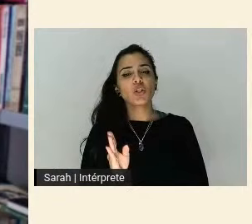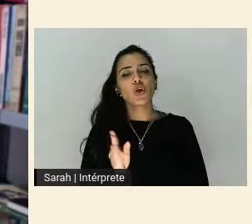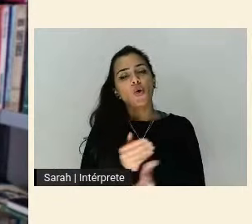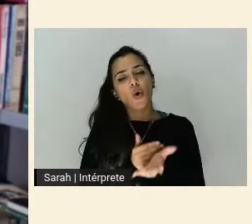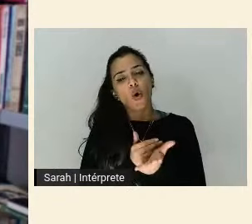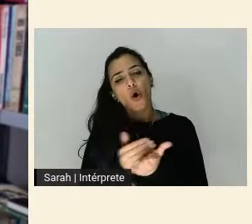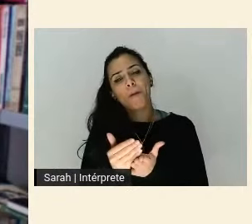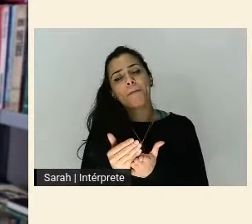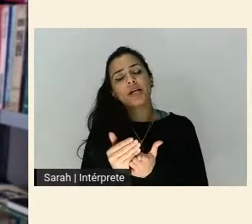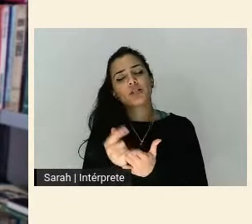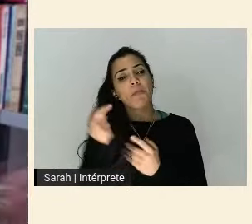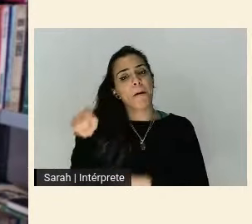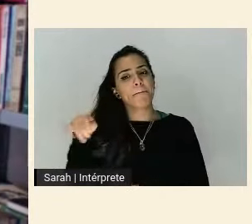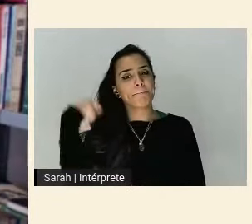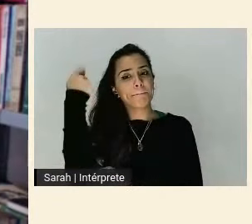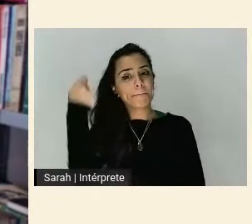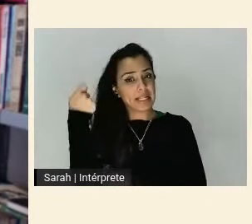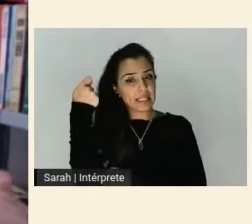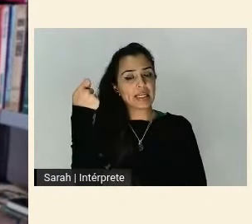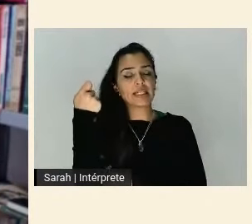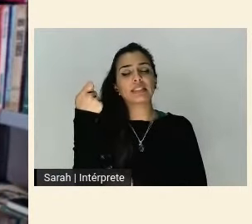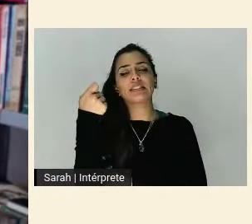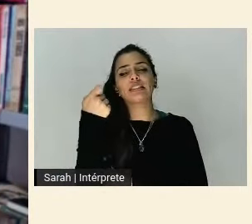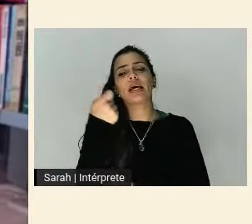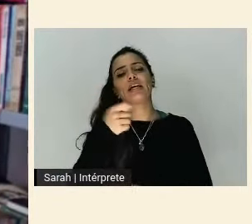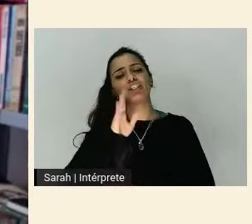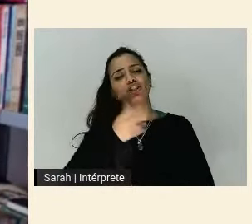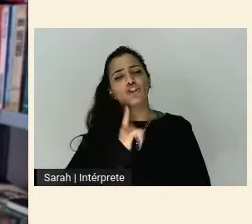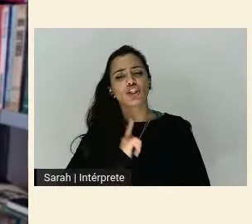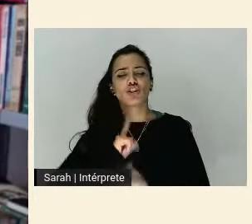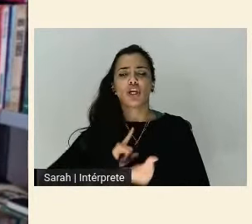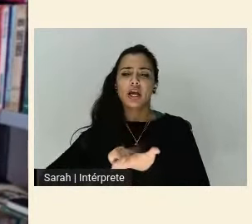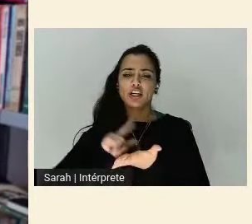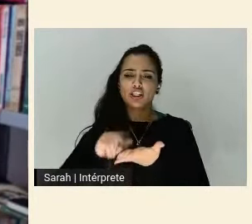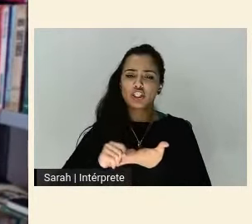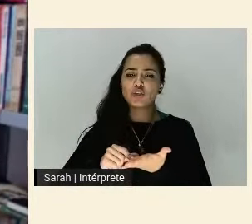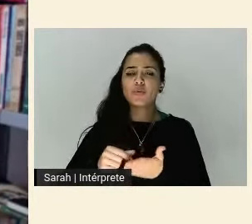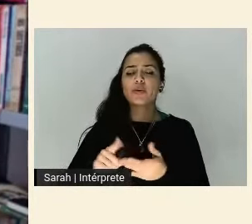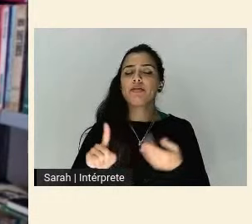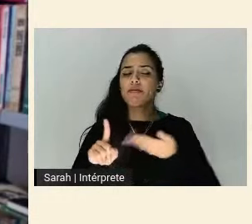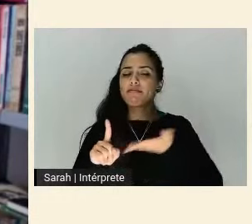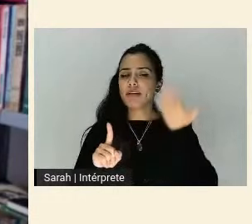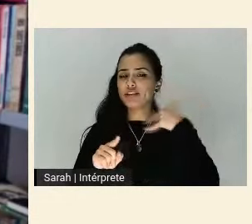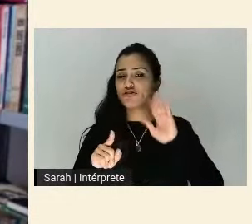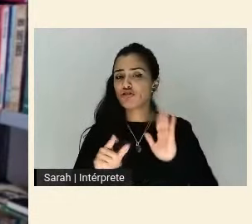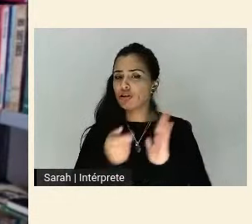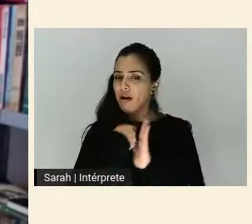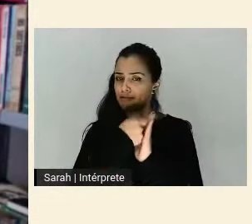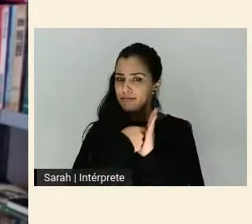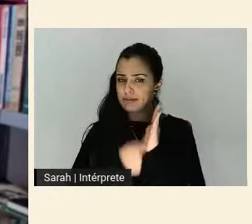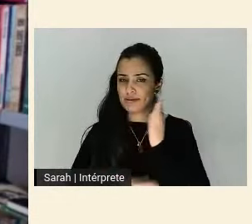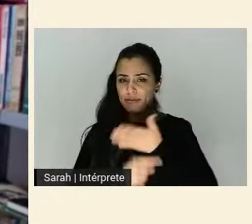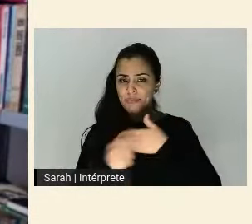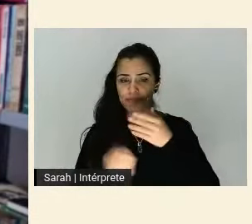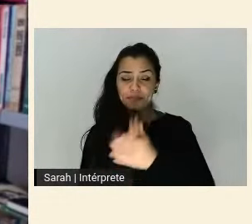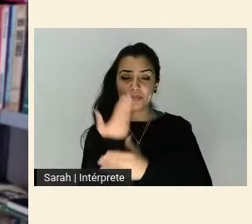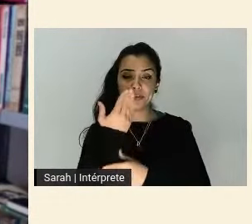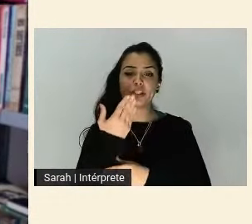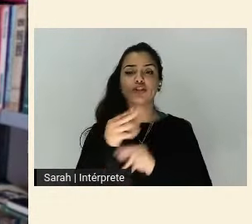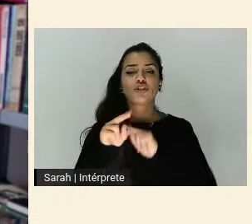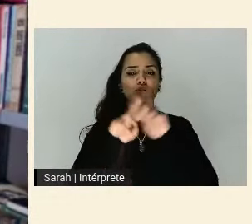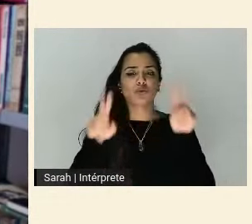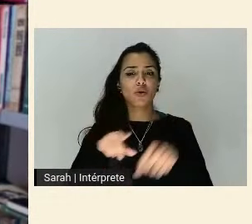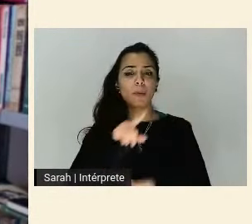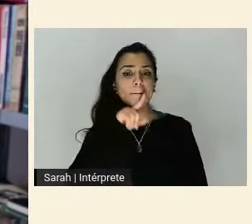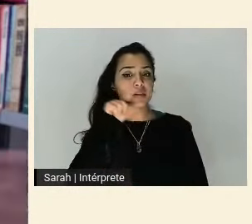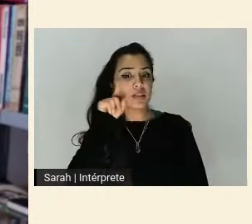uma militância que já vinha desses artigos que ele escreveu, tanto dos Estados Unidos, né, quanto da Europa, né,